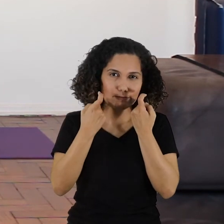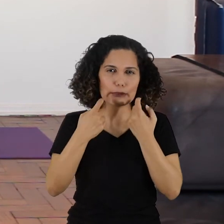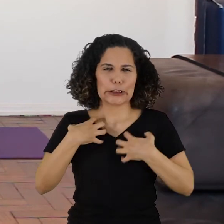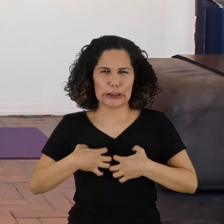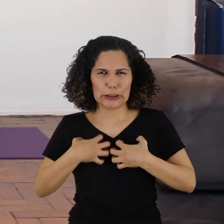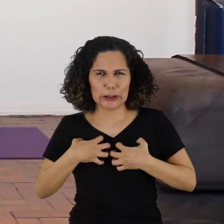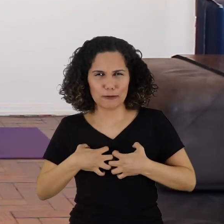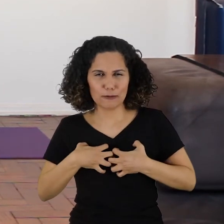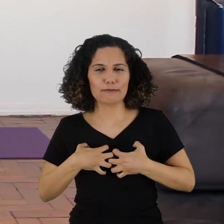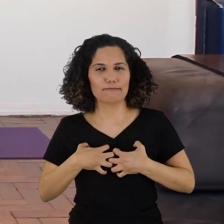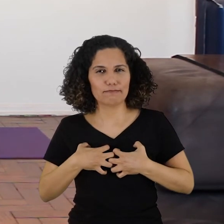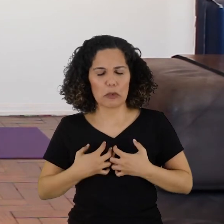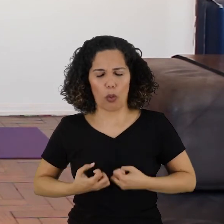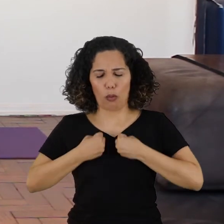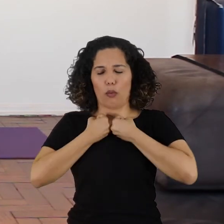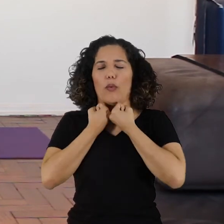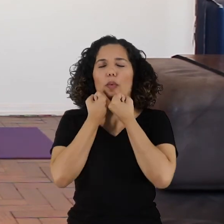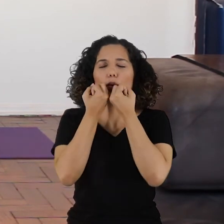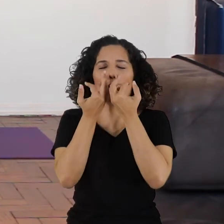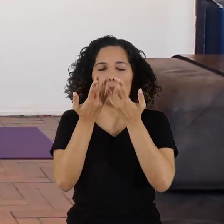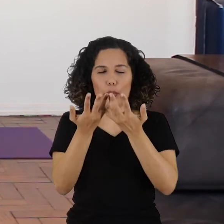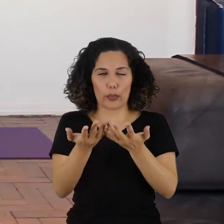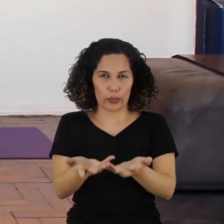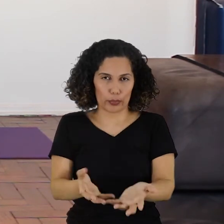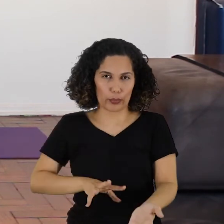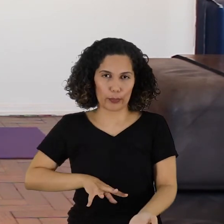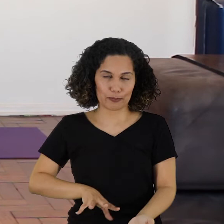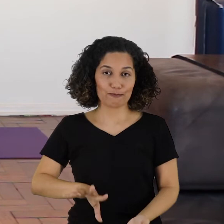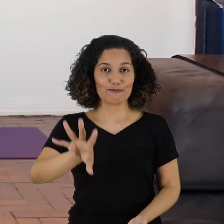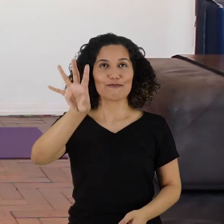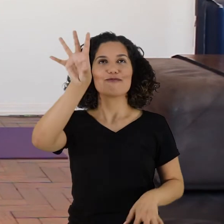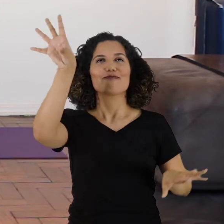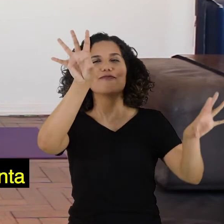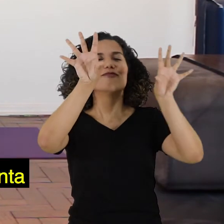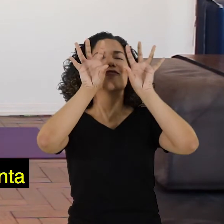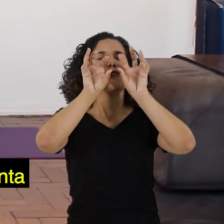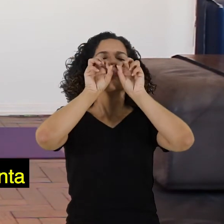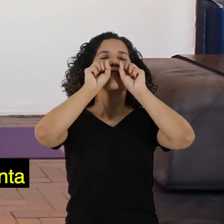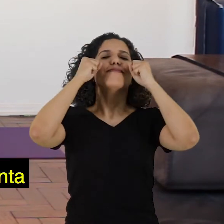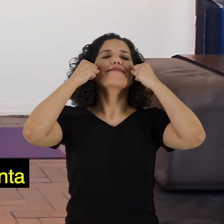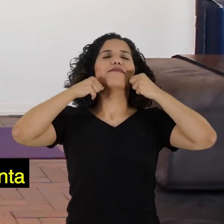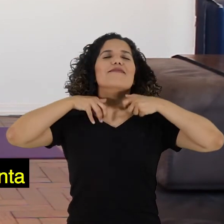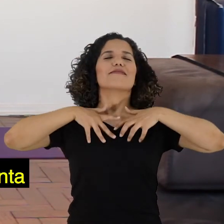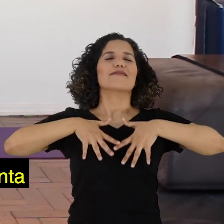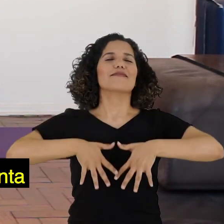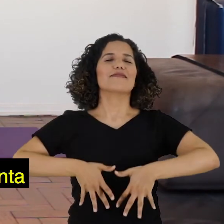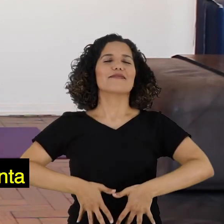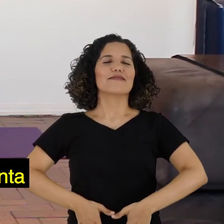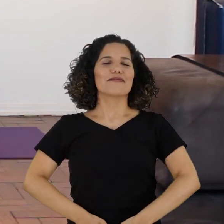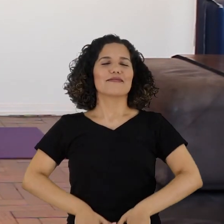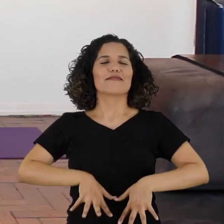preocupação, raivas, joga para fora o que você não quer. Inspira, sente essa energia tomando conta do